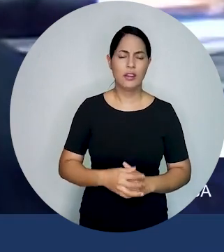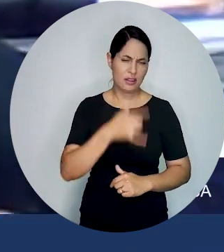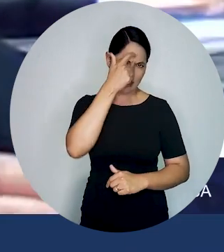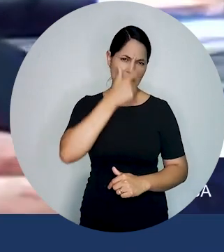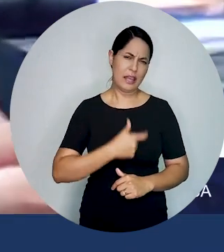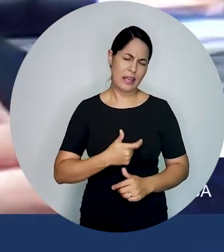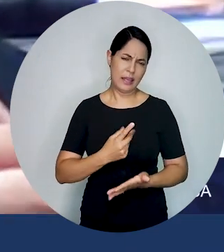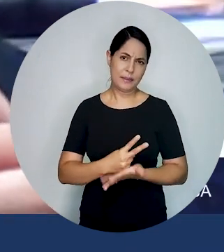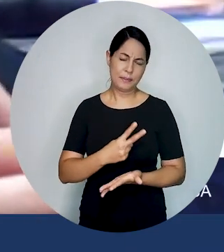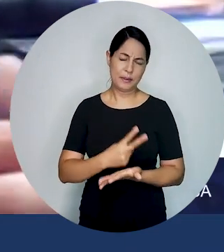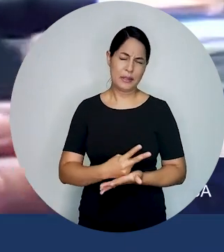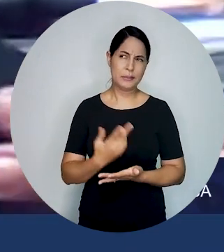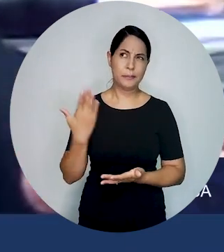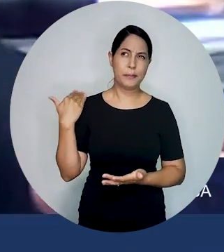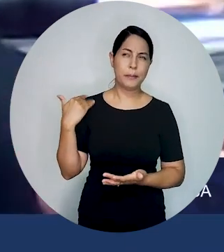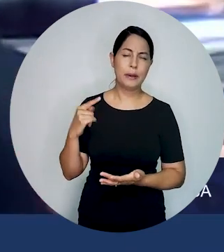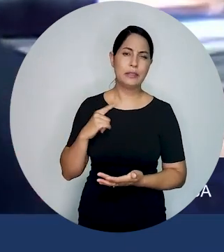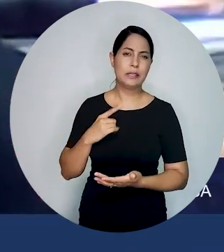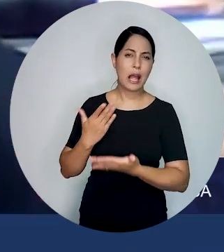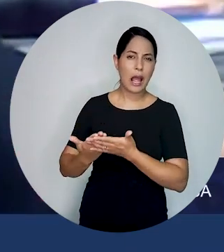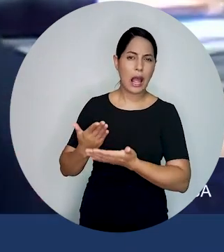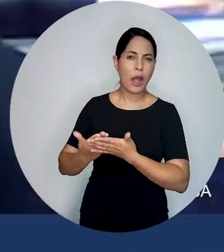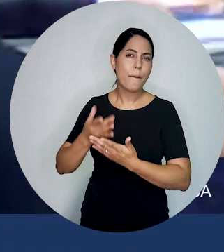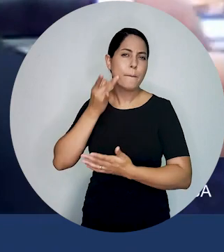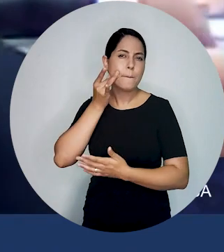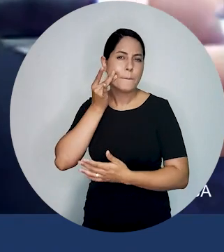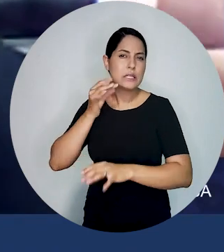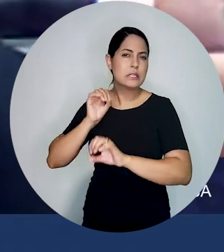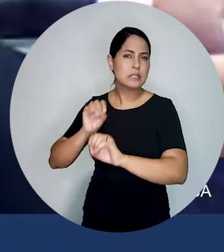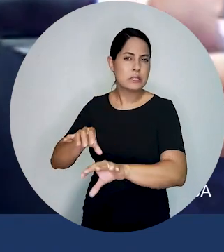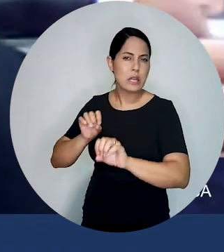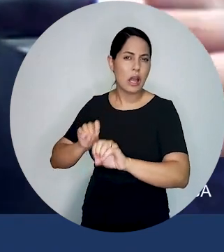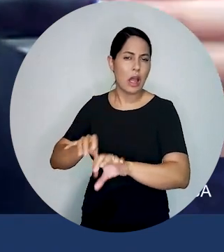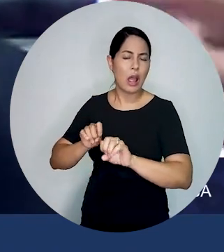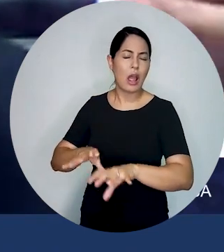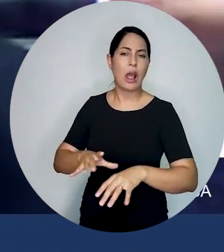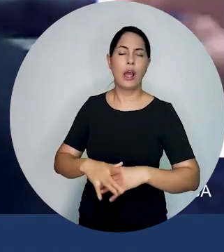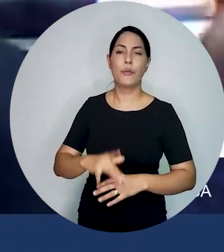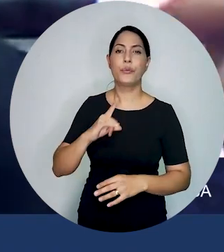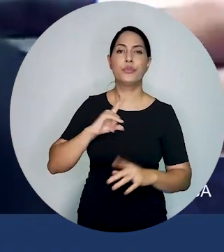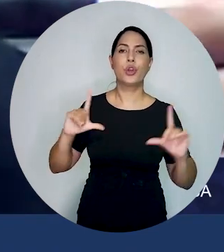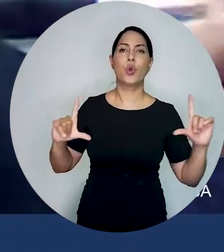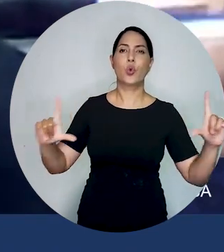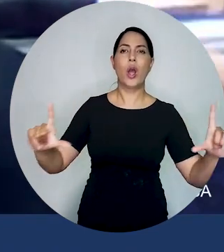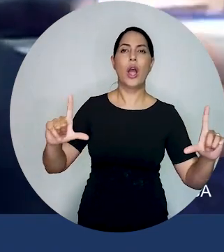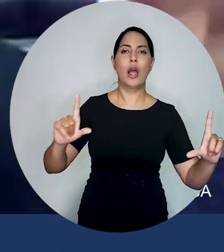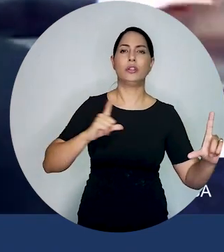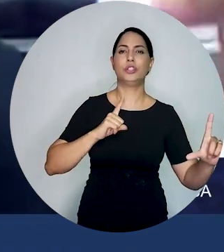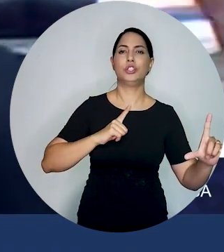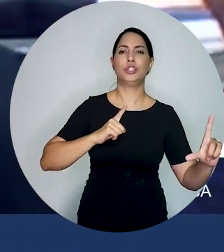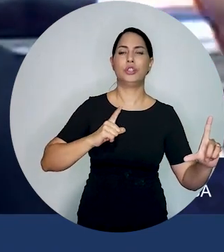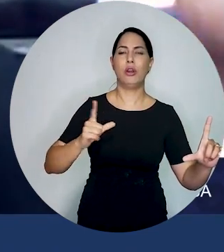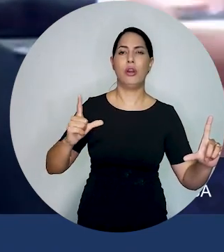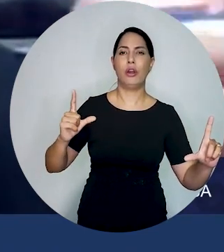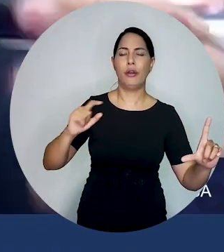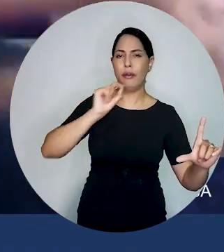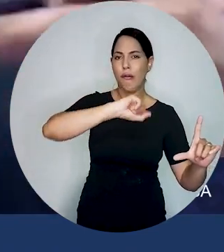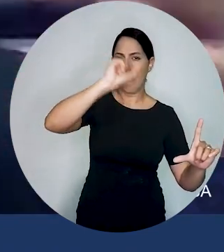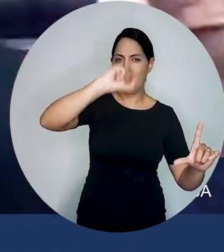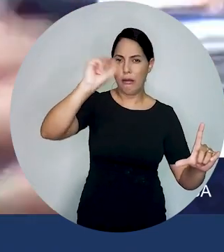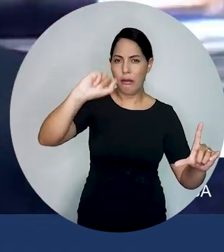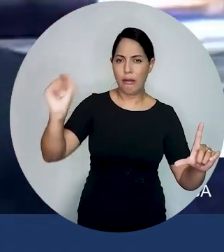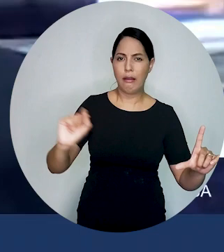quando ministrava aula presencial, com quadro e giz, né,